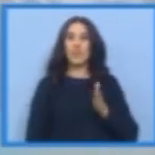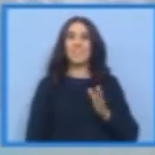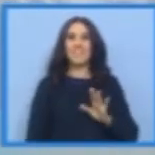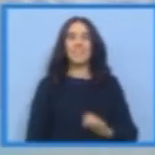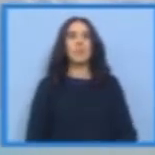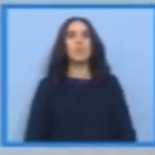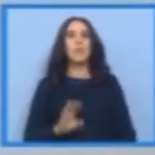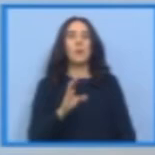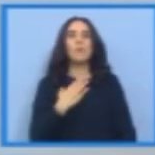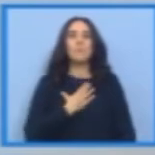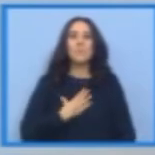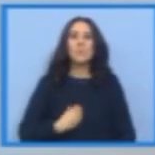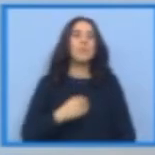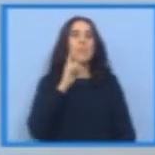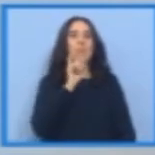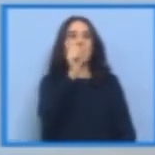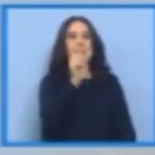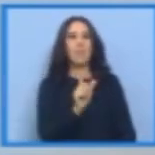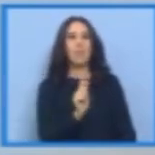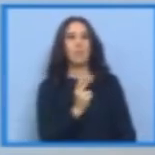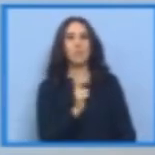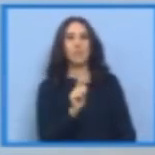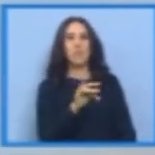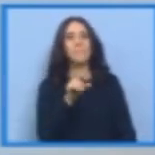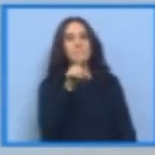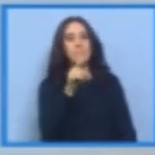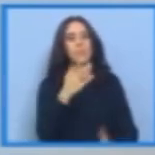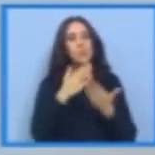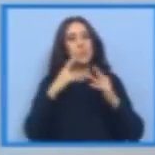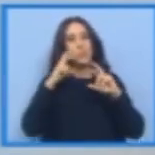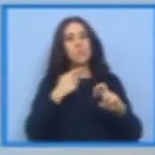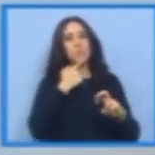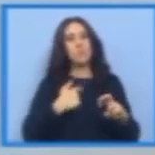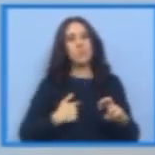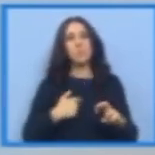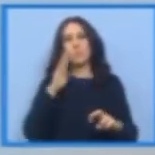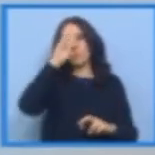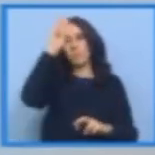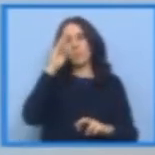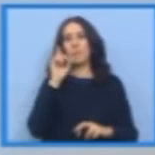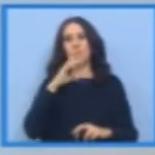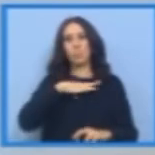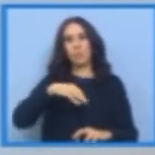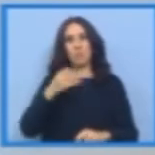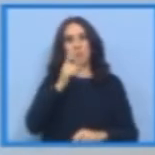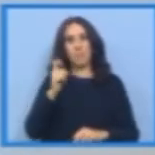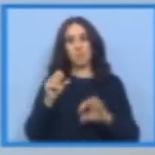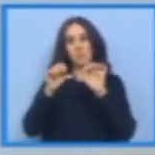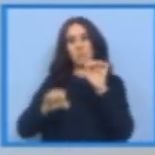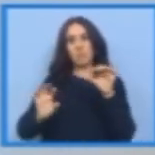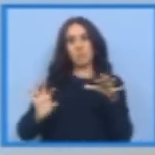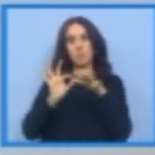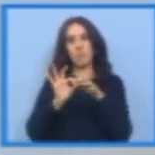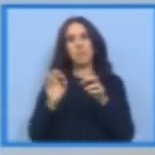ainda de pedir a Eugénia que enquadrasses o contributo que o estudo dá a partir também da mensagem do Papa para o Dia Mundial da Paz, onde o tema